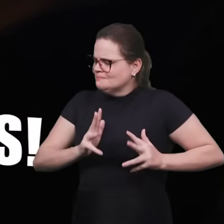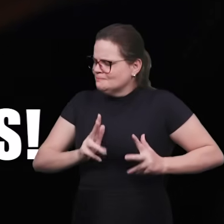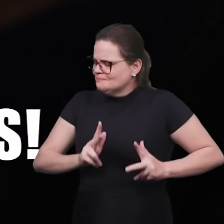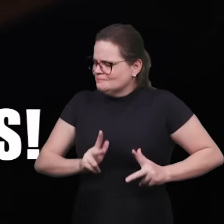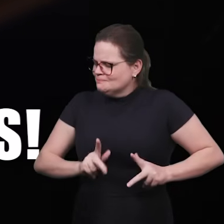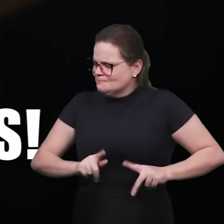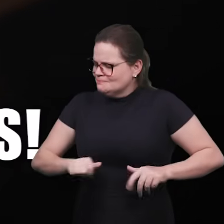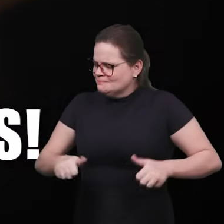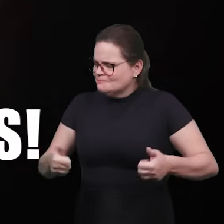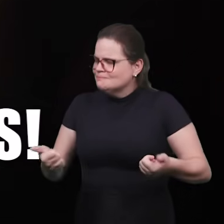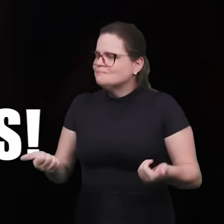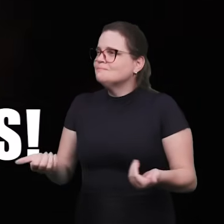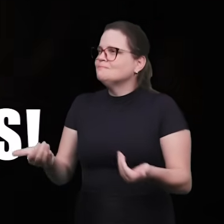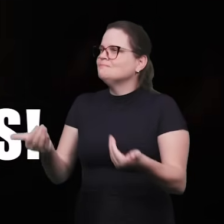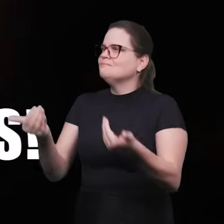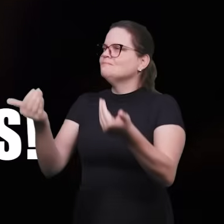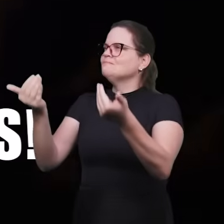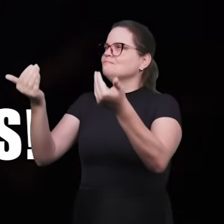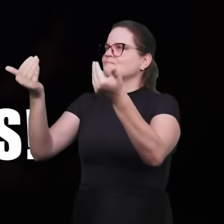consagrados ao